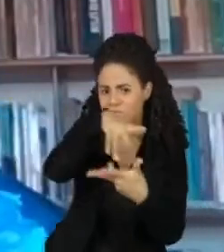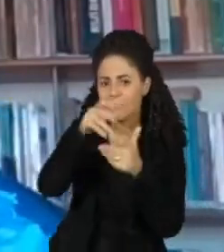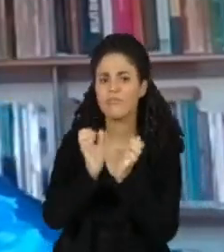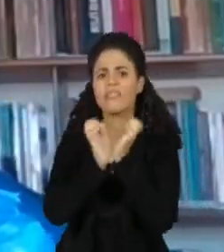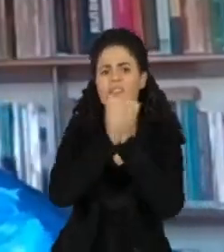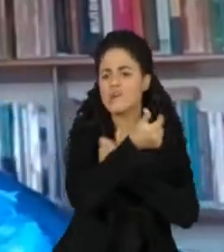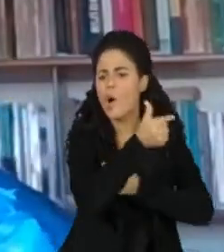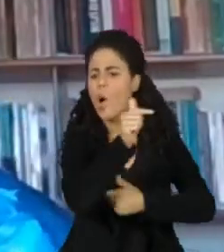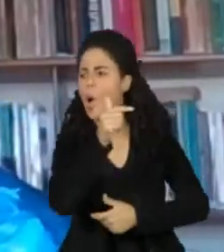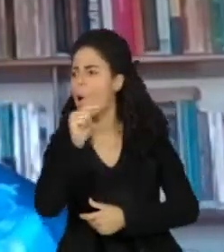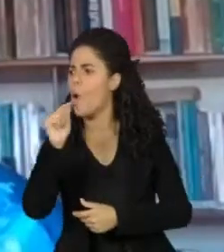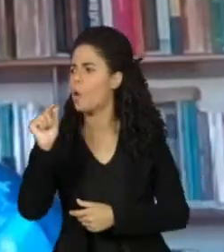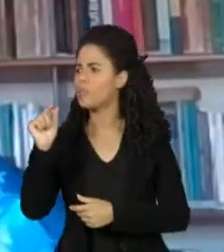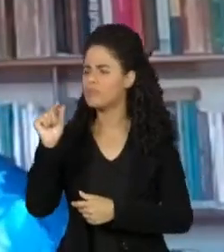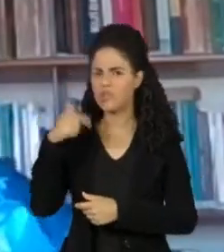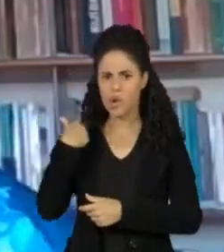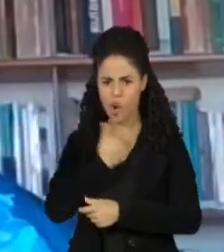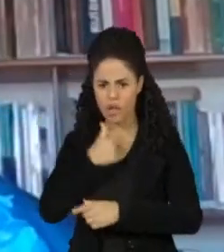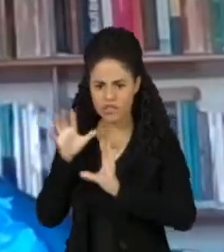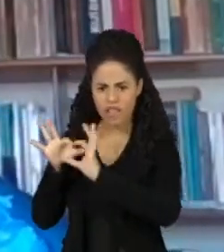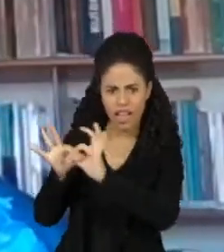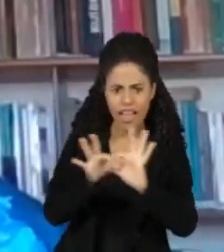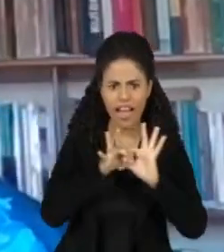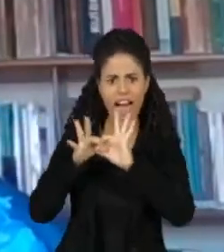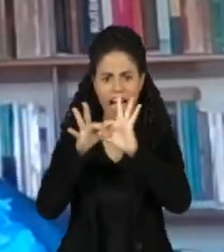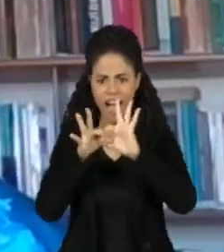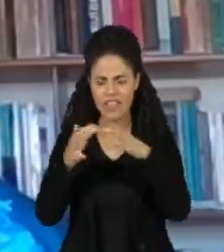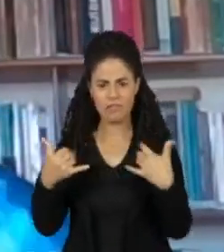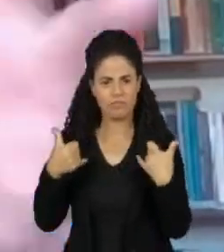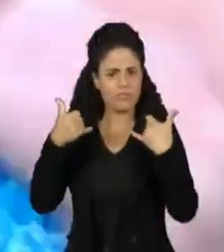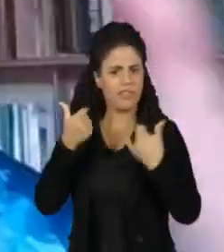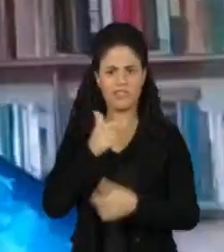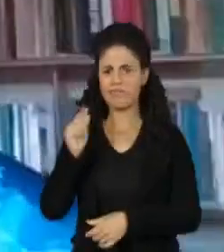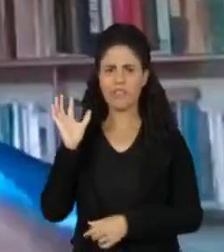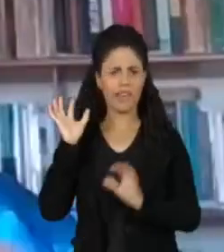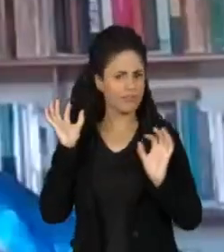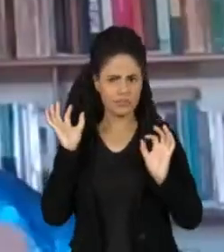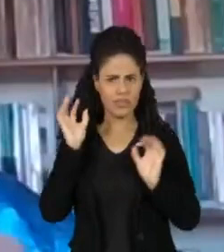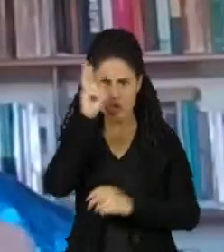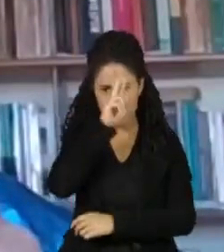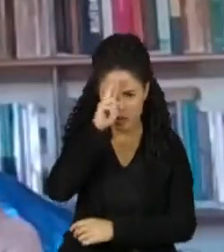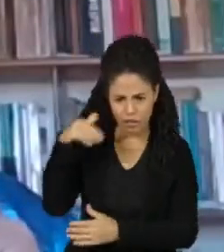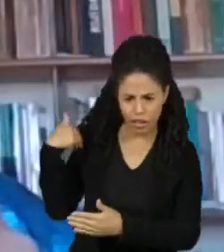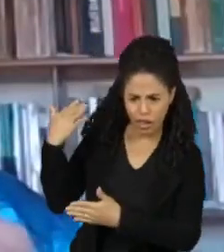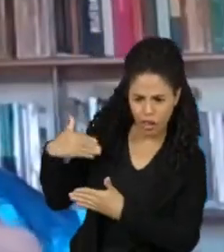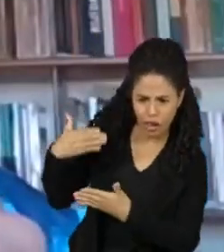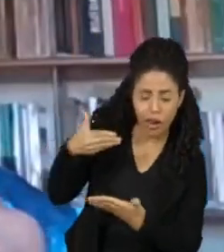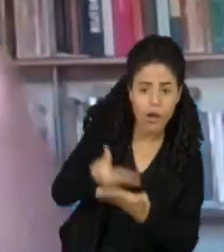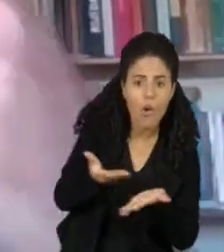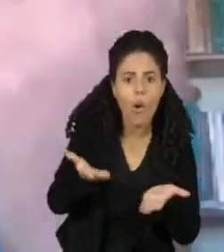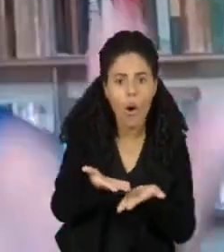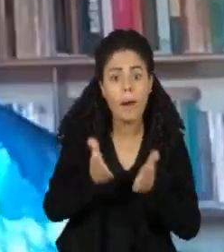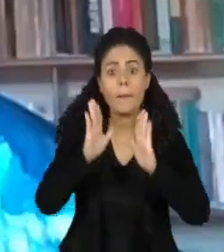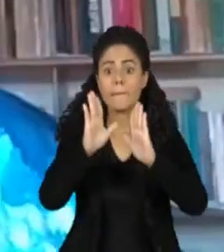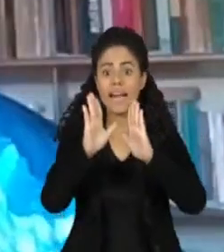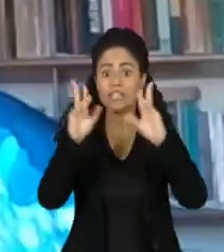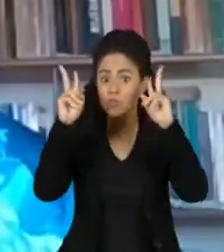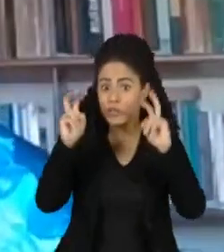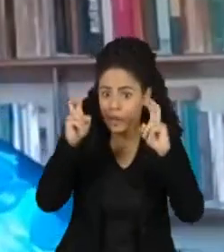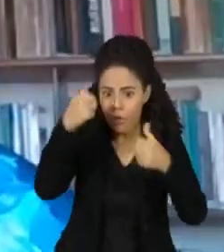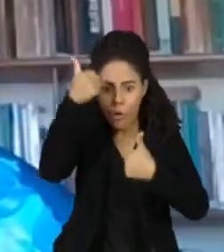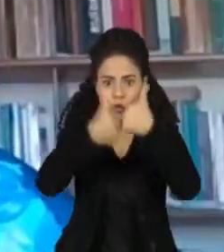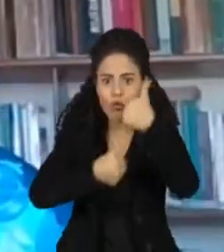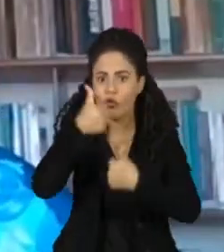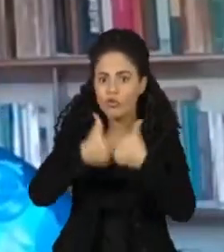outros momentos em que nós nos orgulhemos de ser brasileiros isso historicamente tanto que o que que se tornou